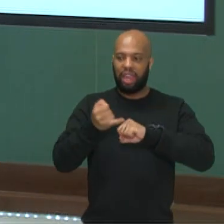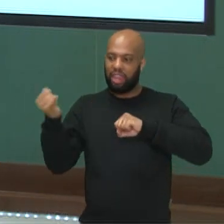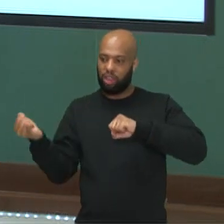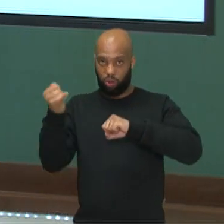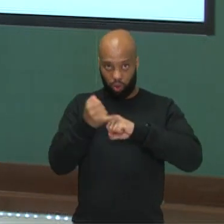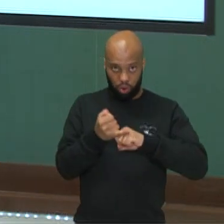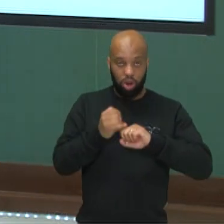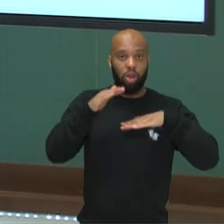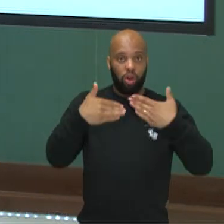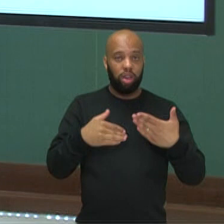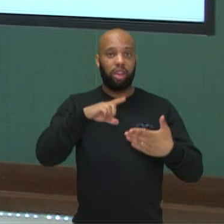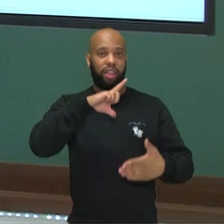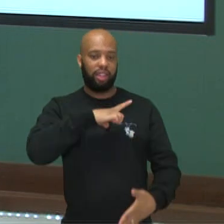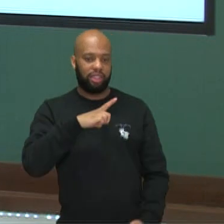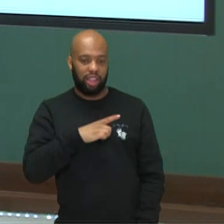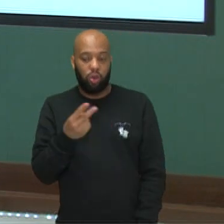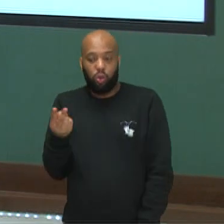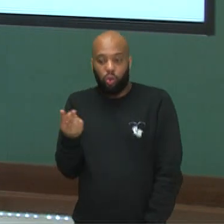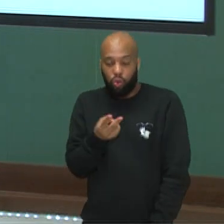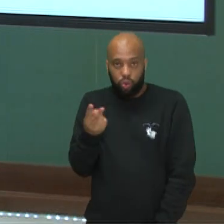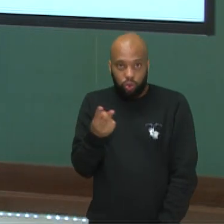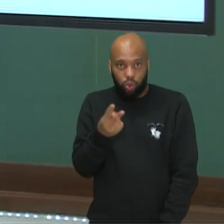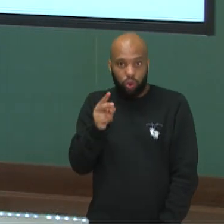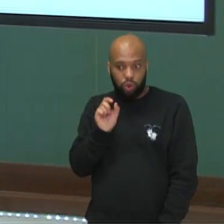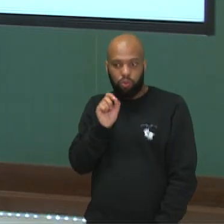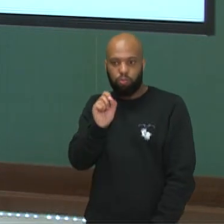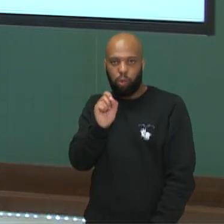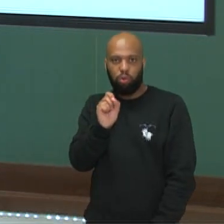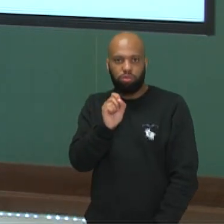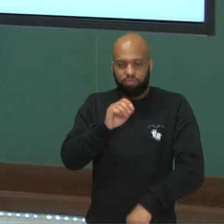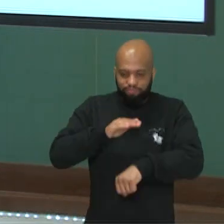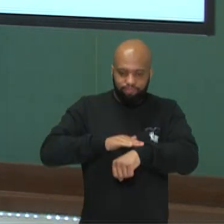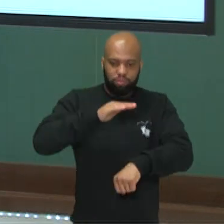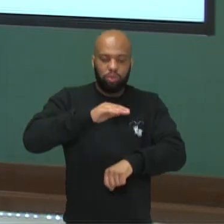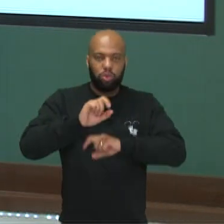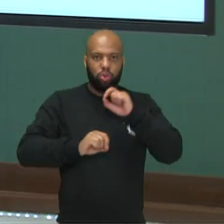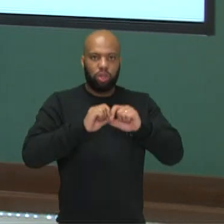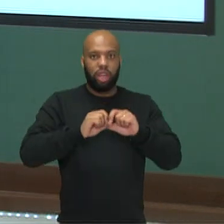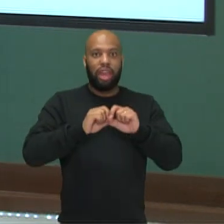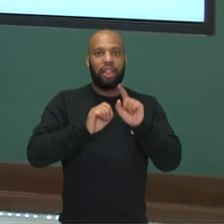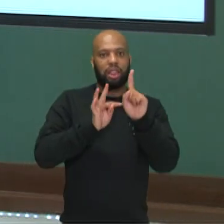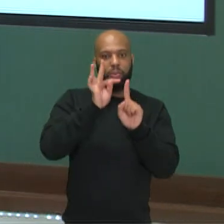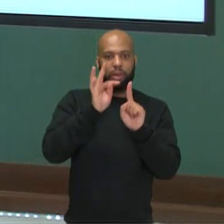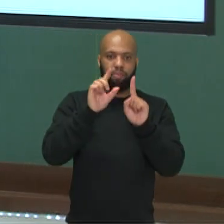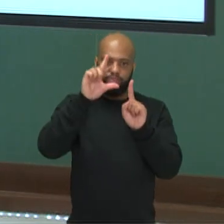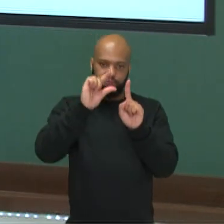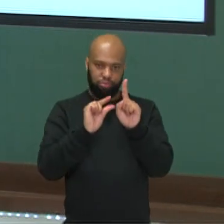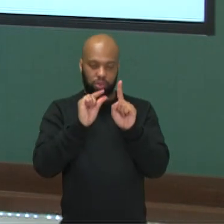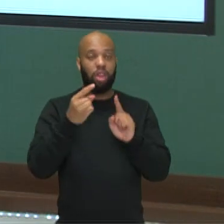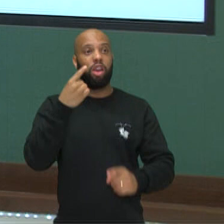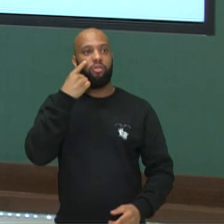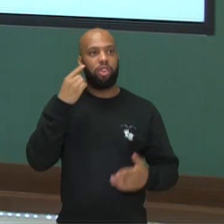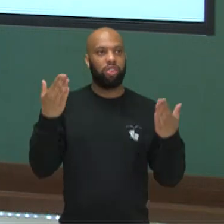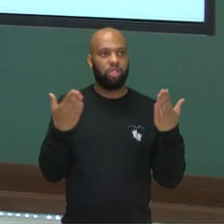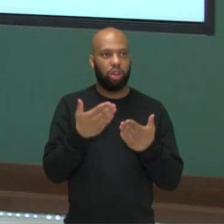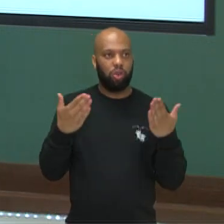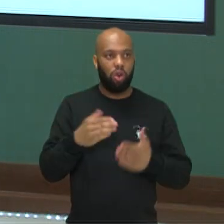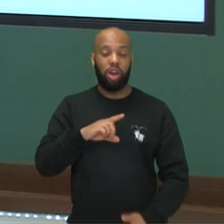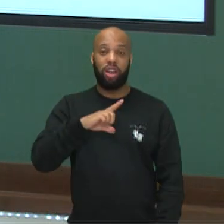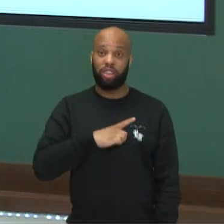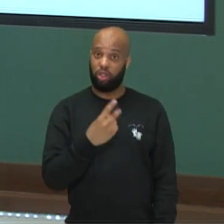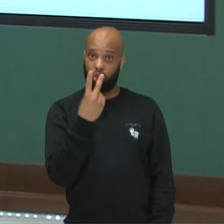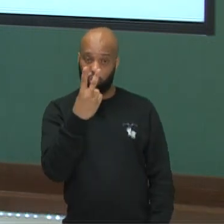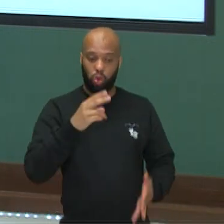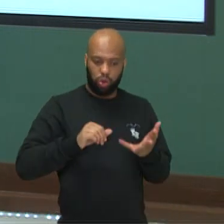e ebulição dessas substâncias é relativamente baixo. Vamos pegar aqui duas